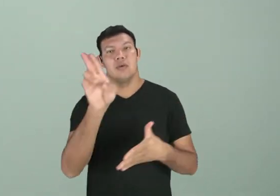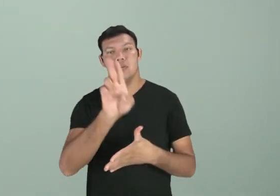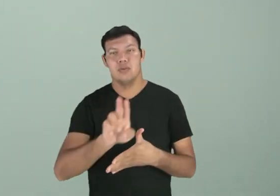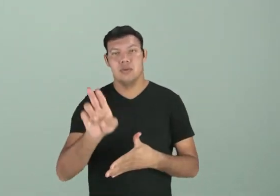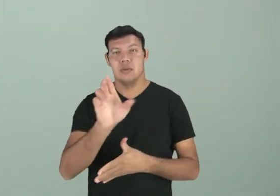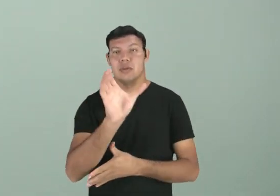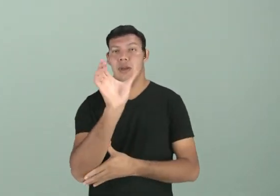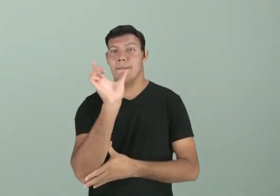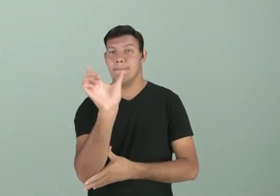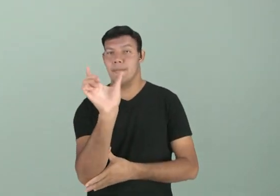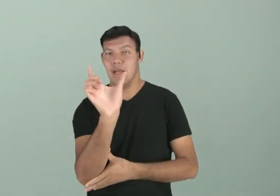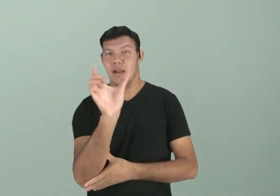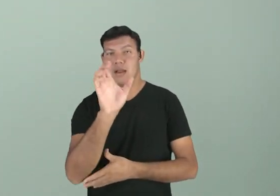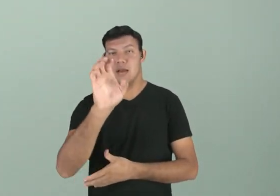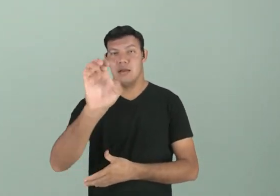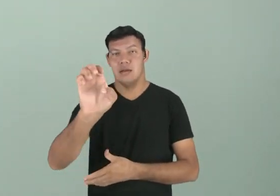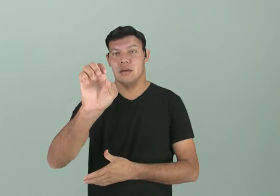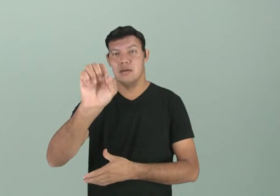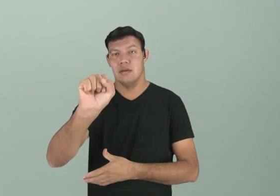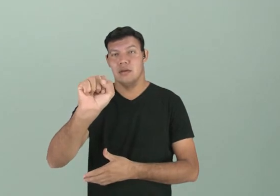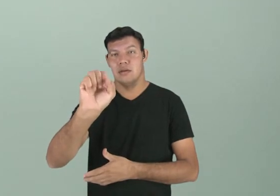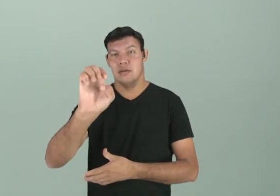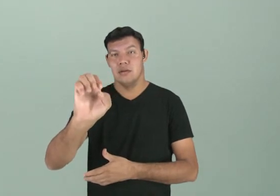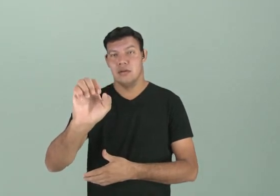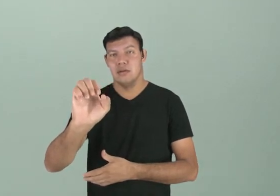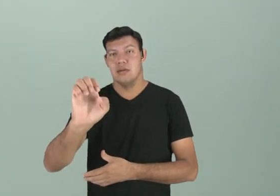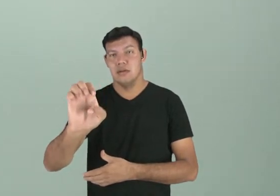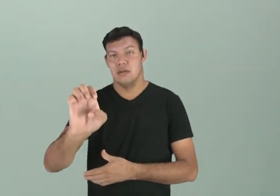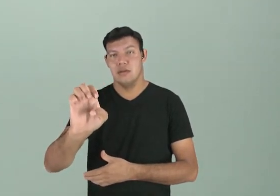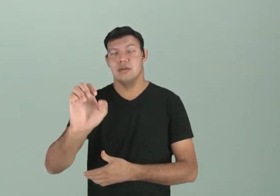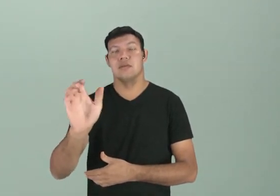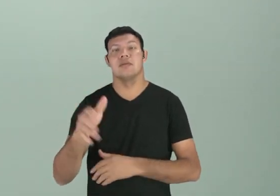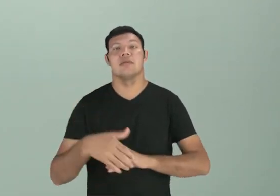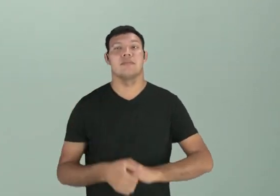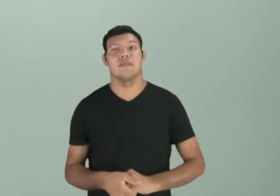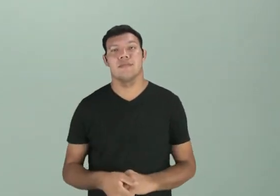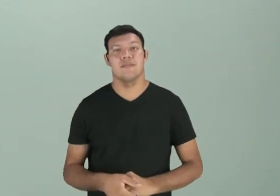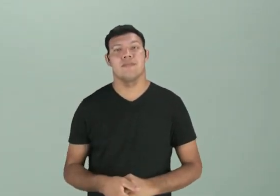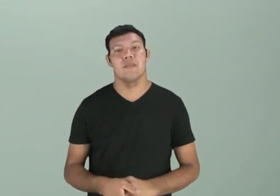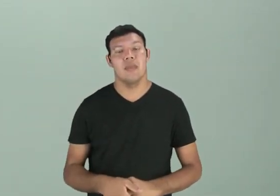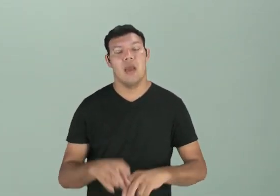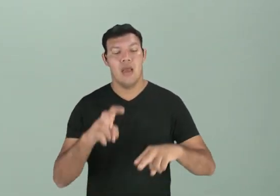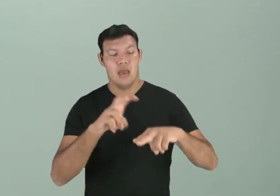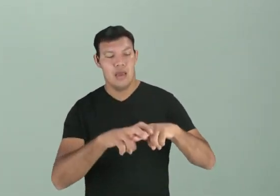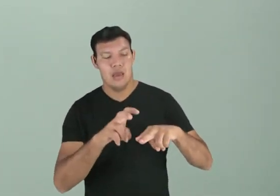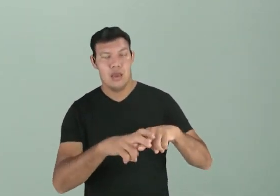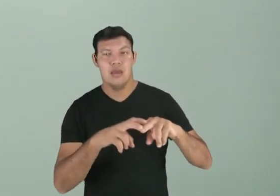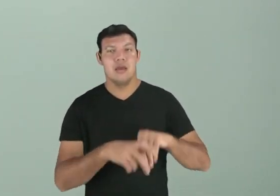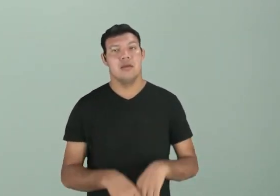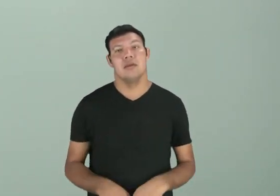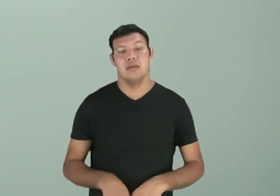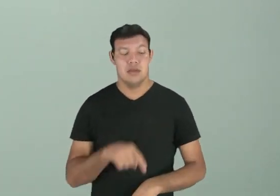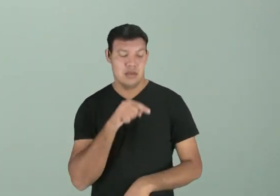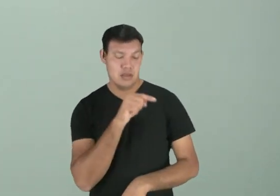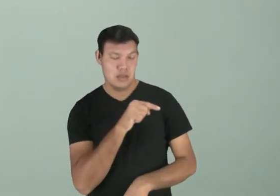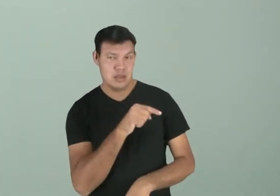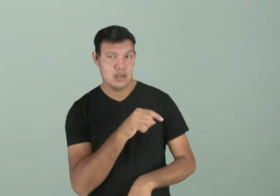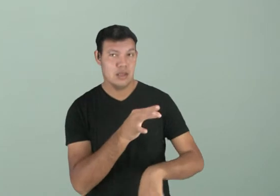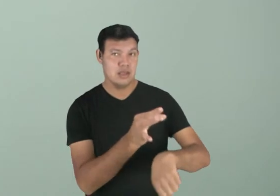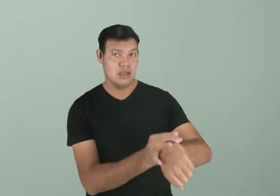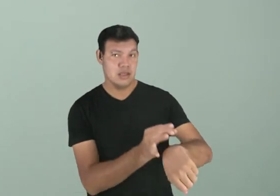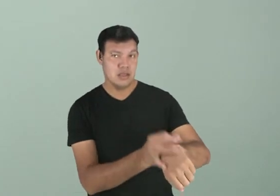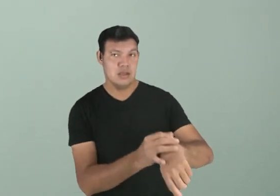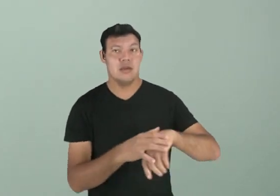esse, essa mesa, essa cadeira, essa pessoa, esse relógio, se